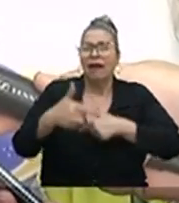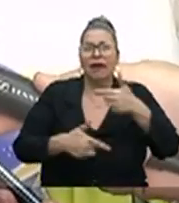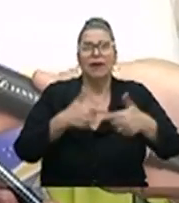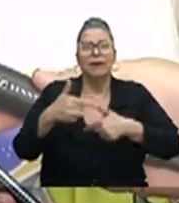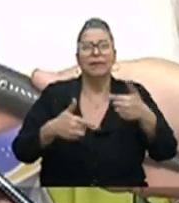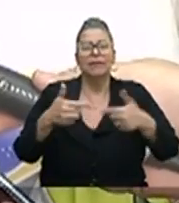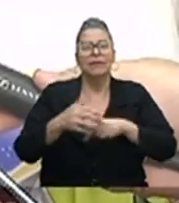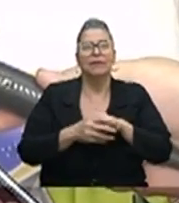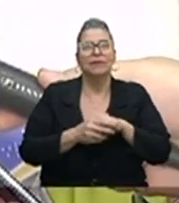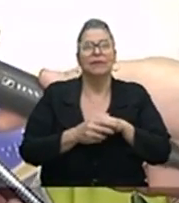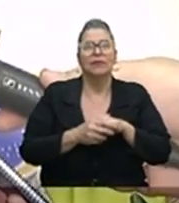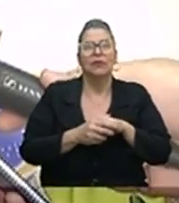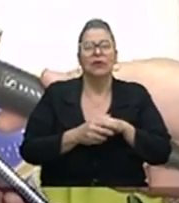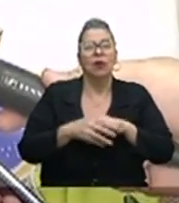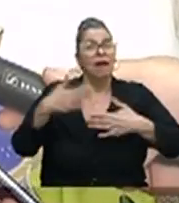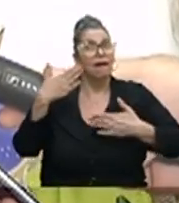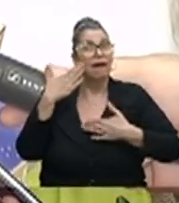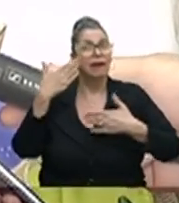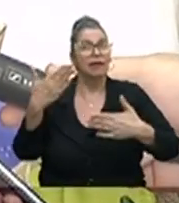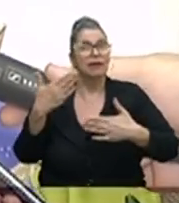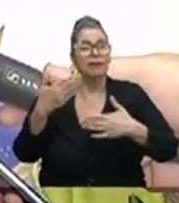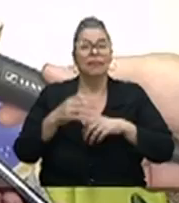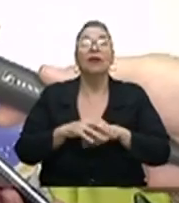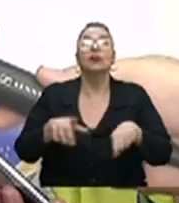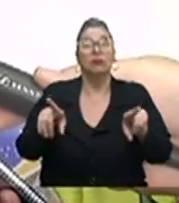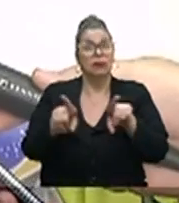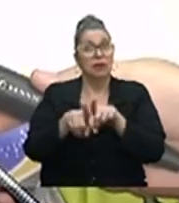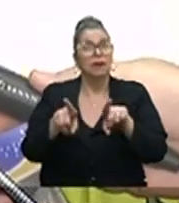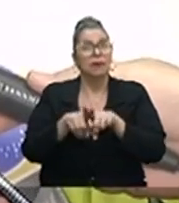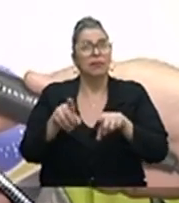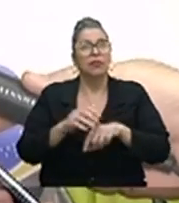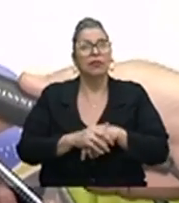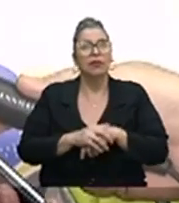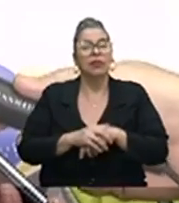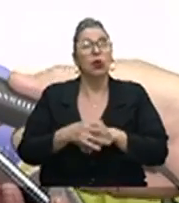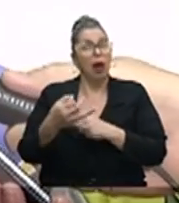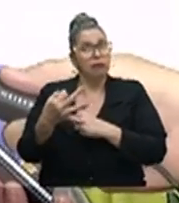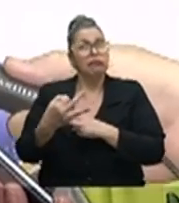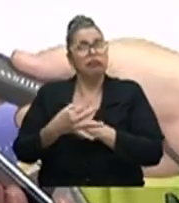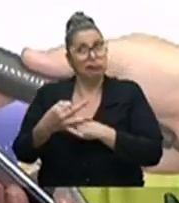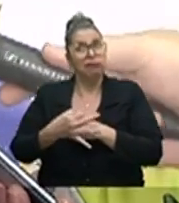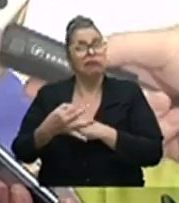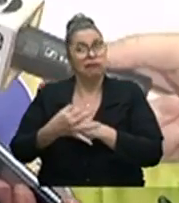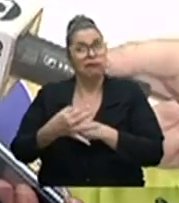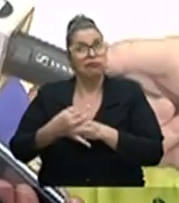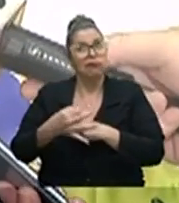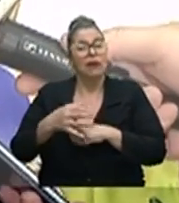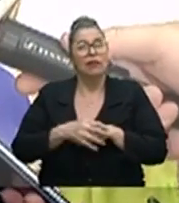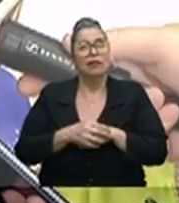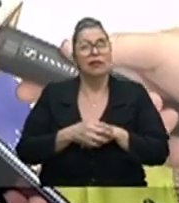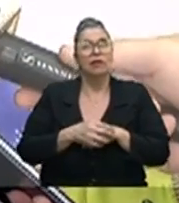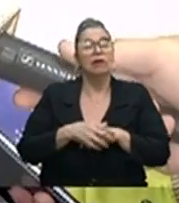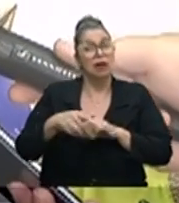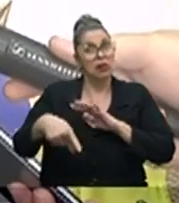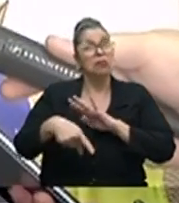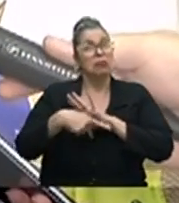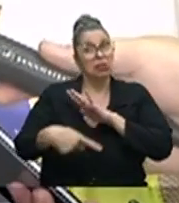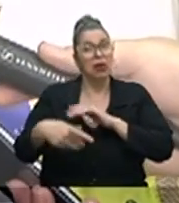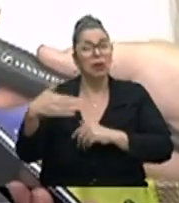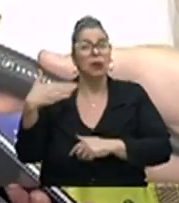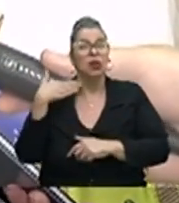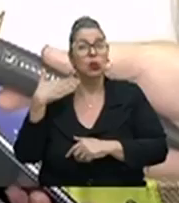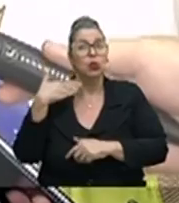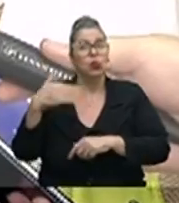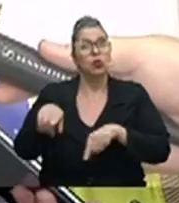Um agradecimento muito grande também aos advogados que aqui no tribunal